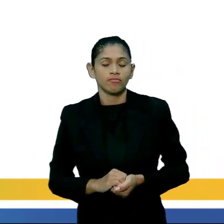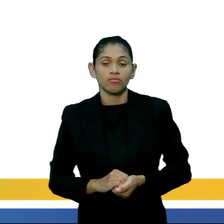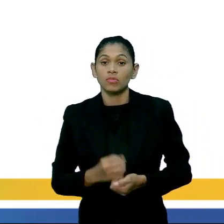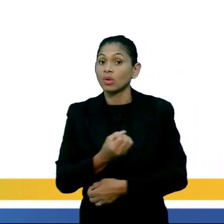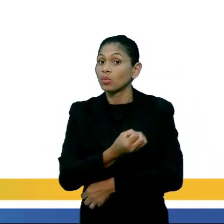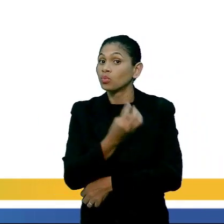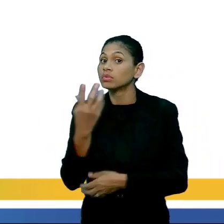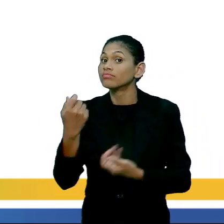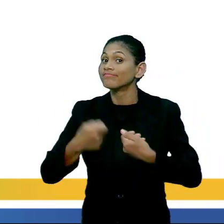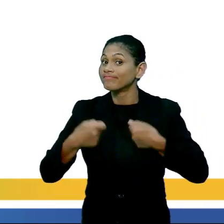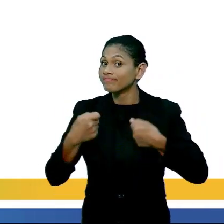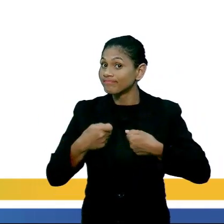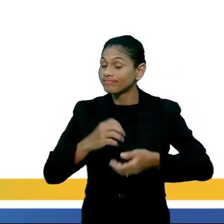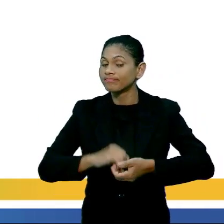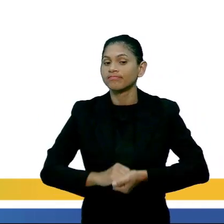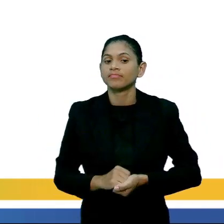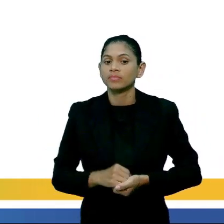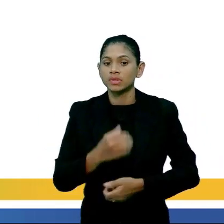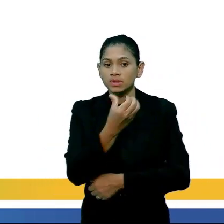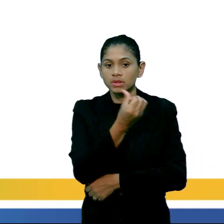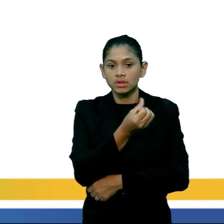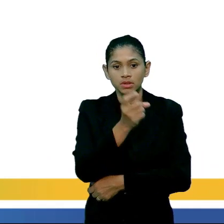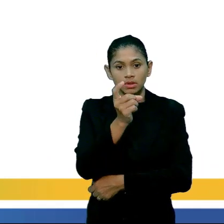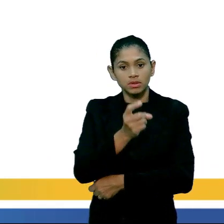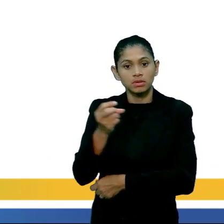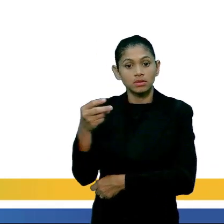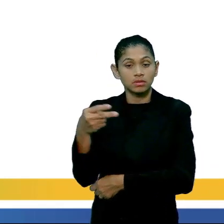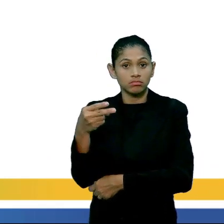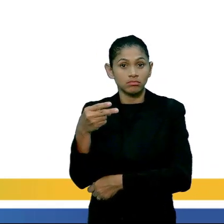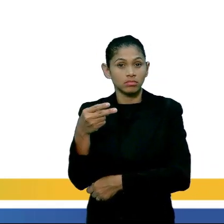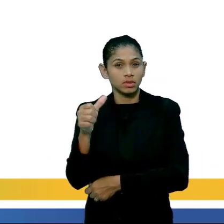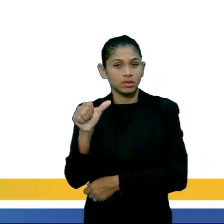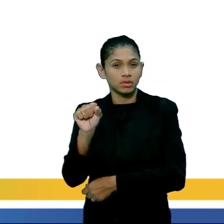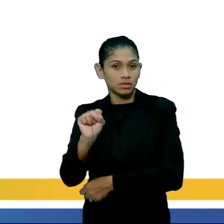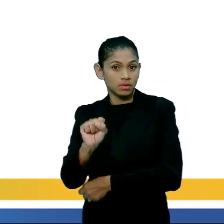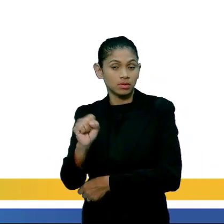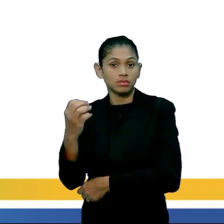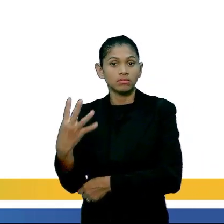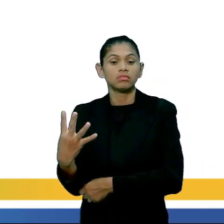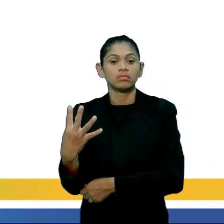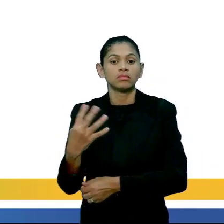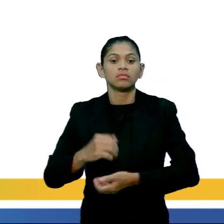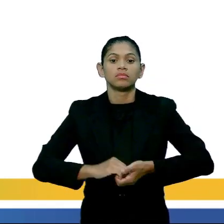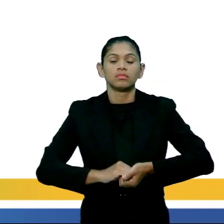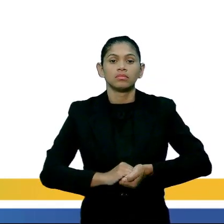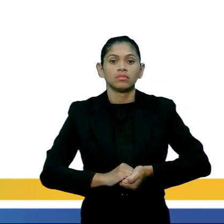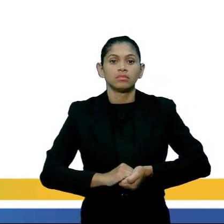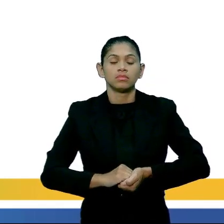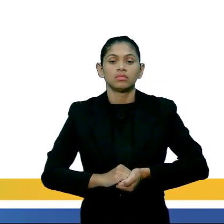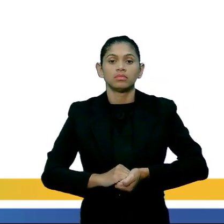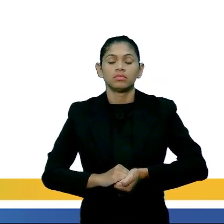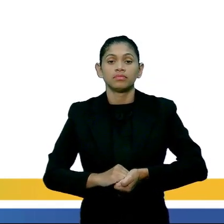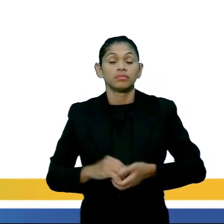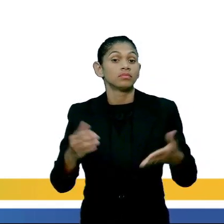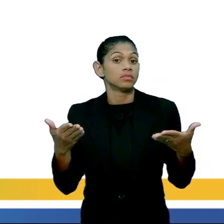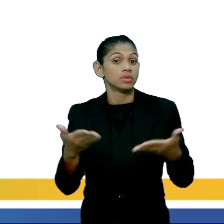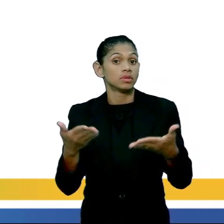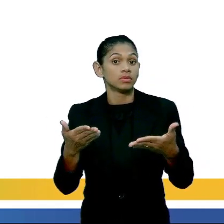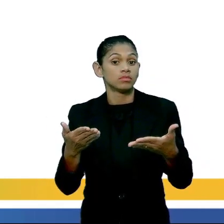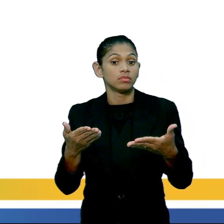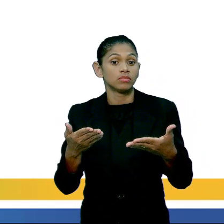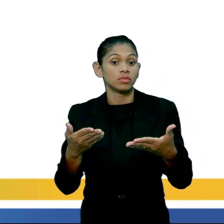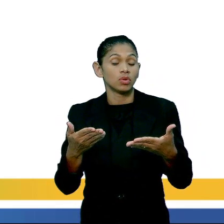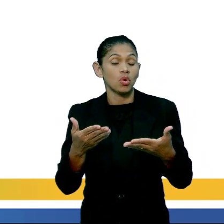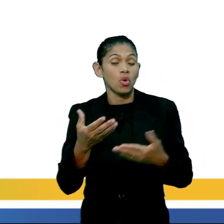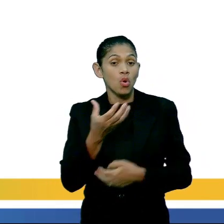6 vezes x, 1 vezes 84. Fica nesse formato aí, 6x igual a 84. Agora eu vou passar o